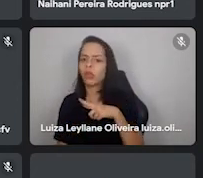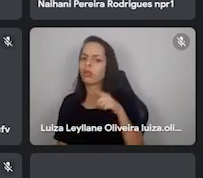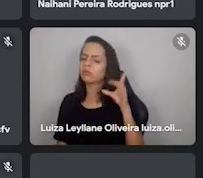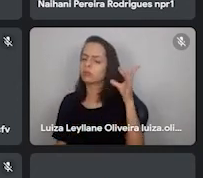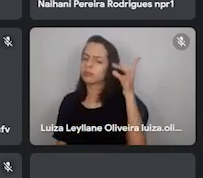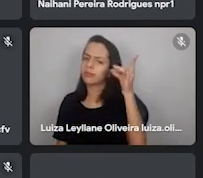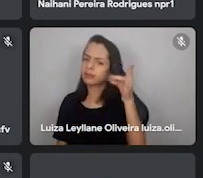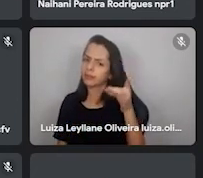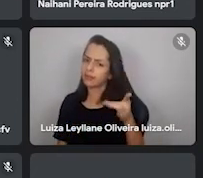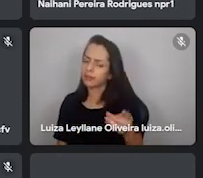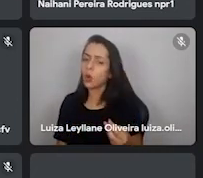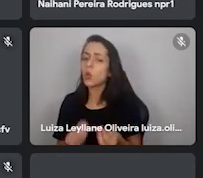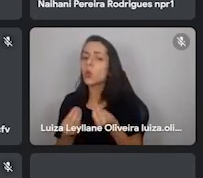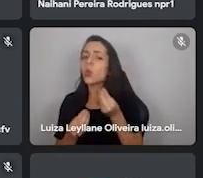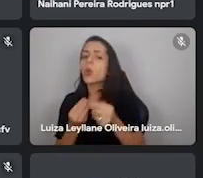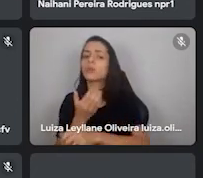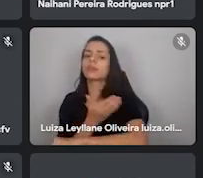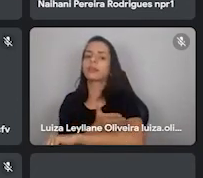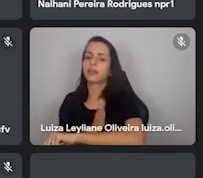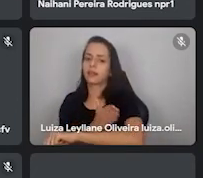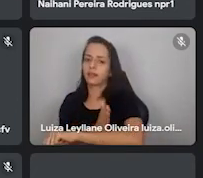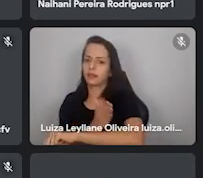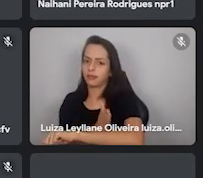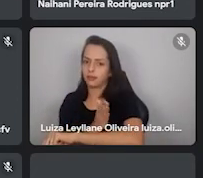dos treinamentos.